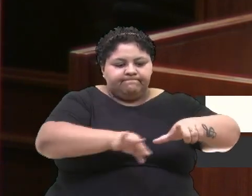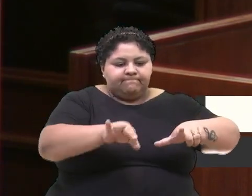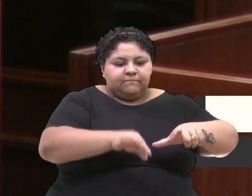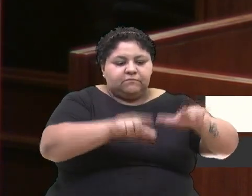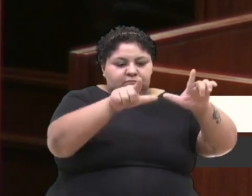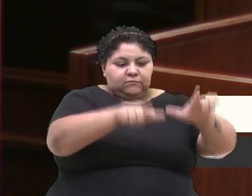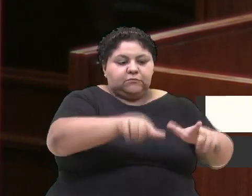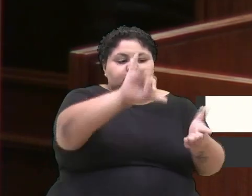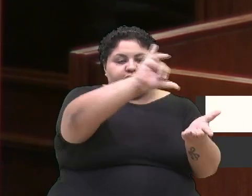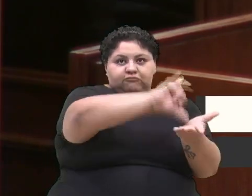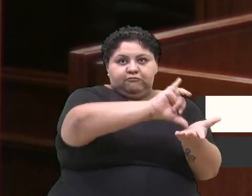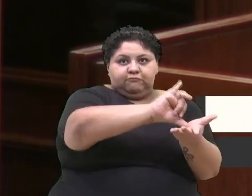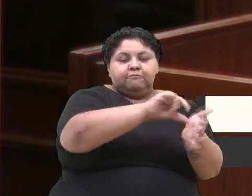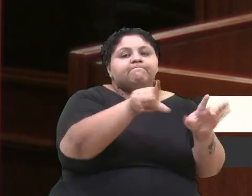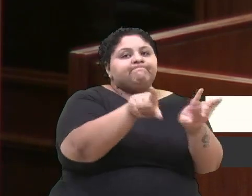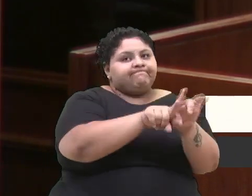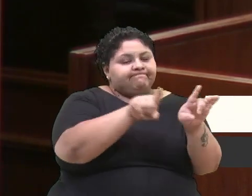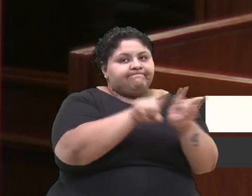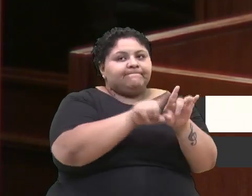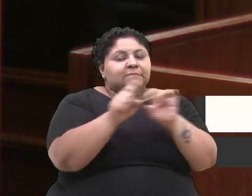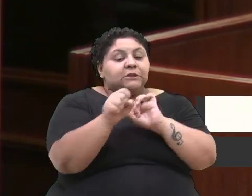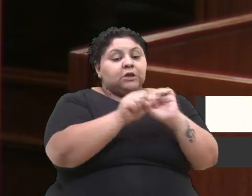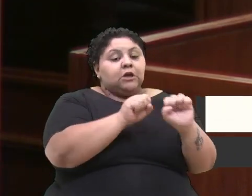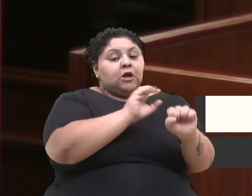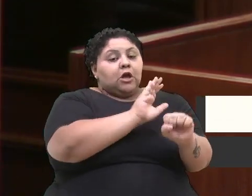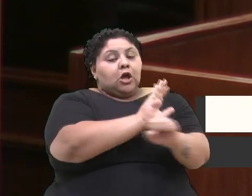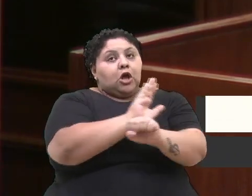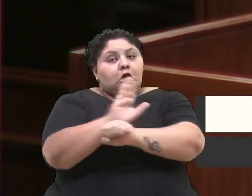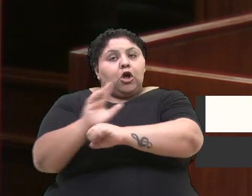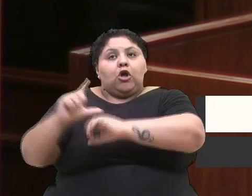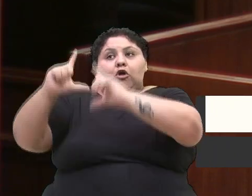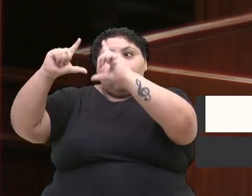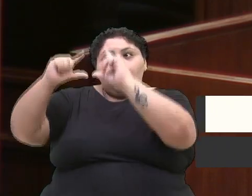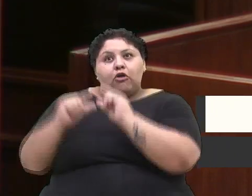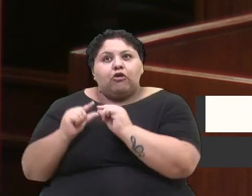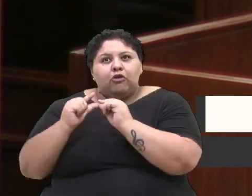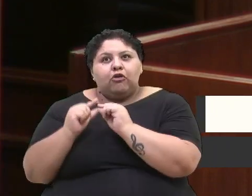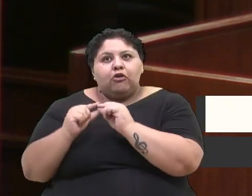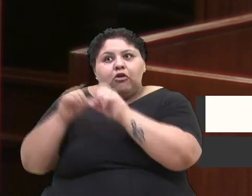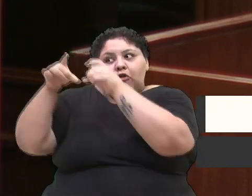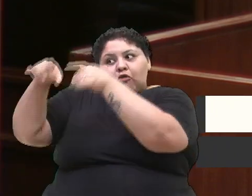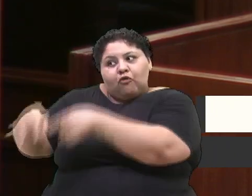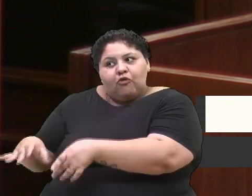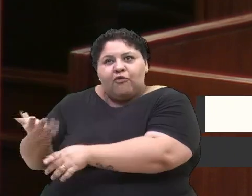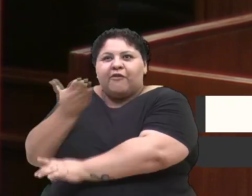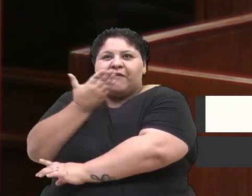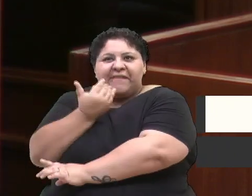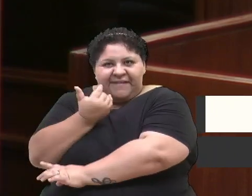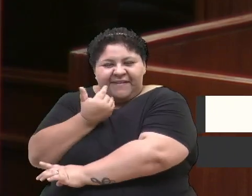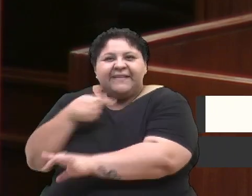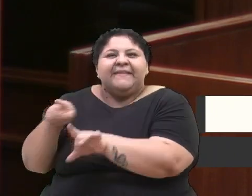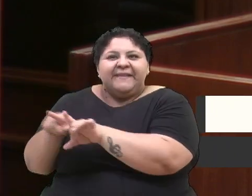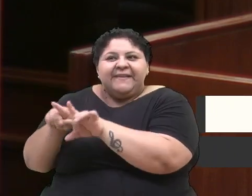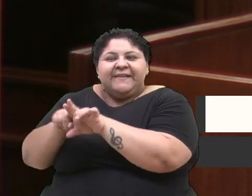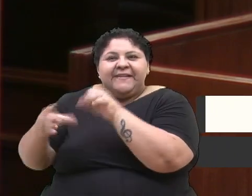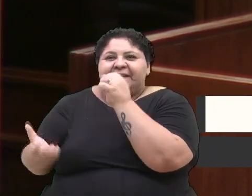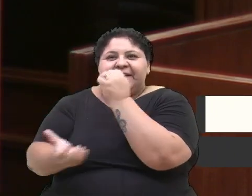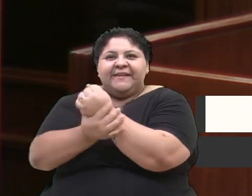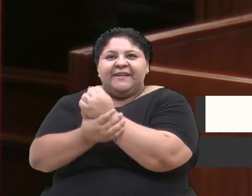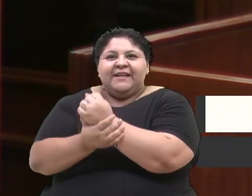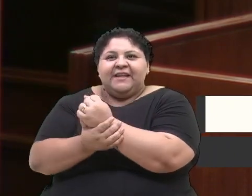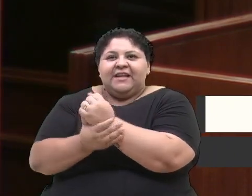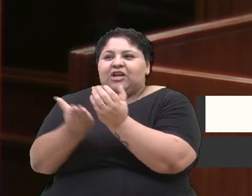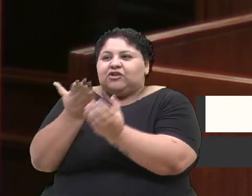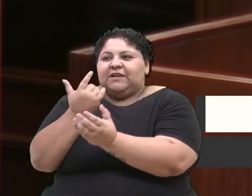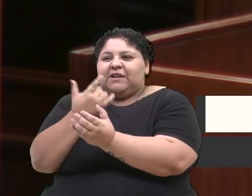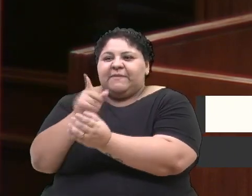central, acaba por ajudar a reduzir o desperdício de alimentos, garantindo que os produtos não vendidos não se percam